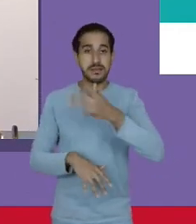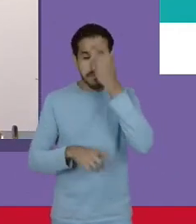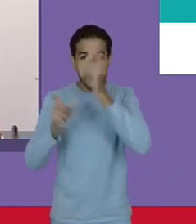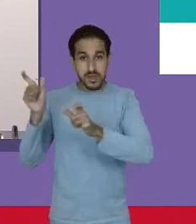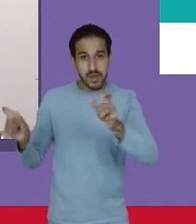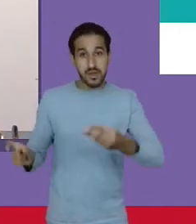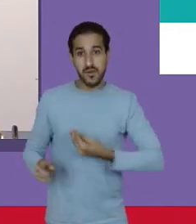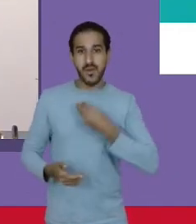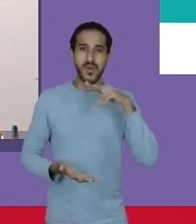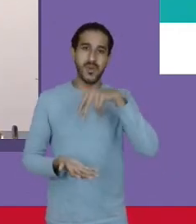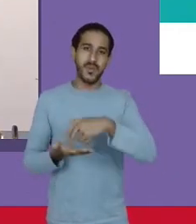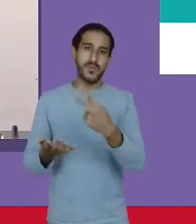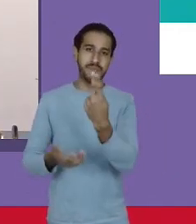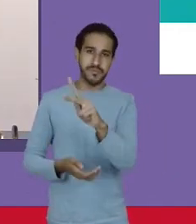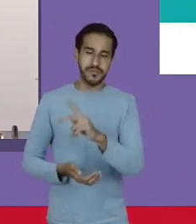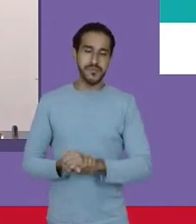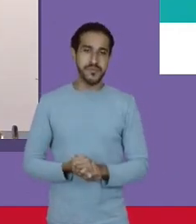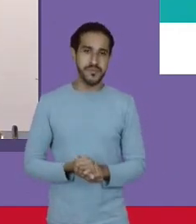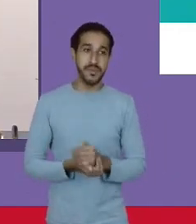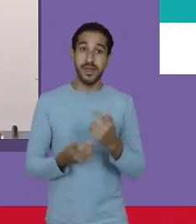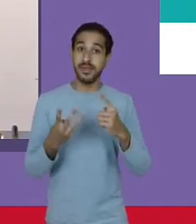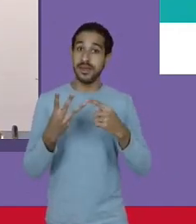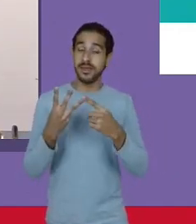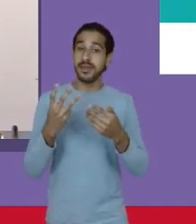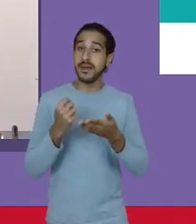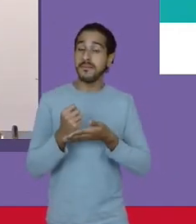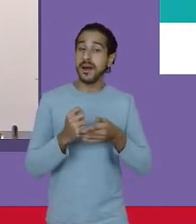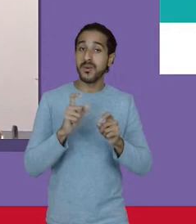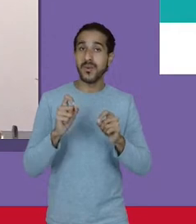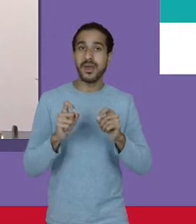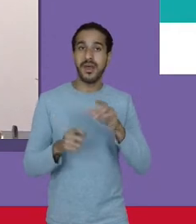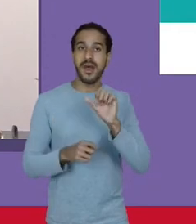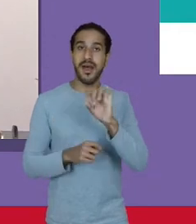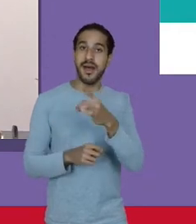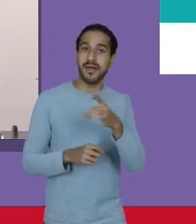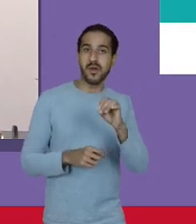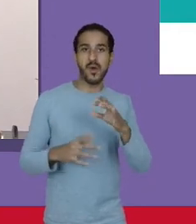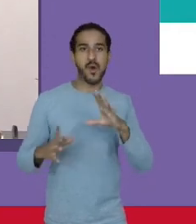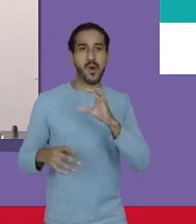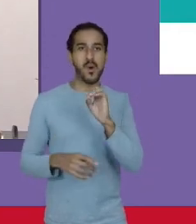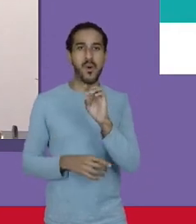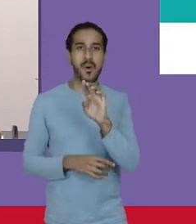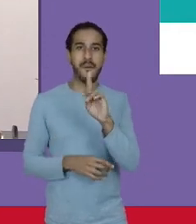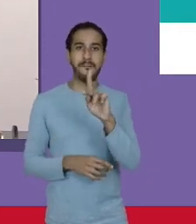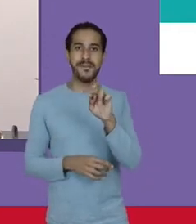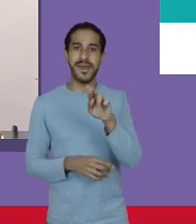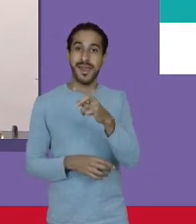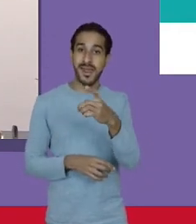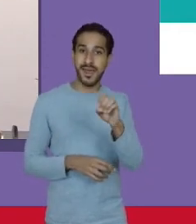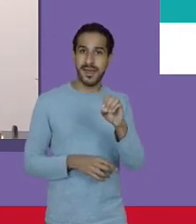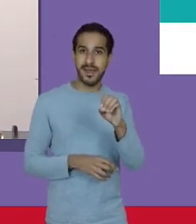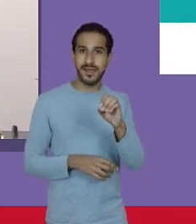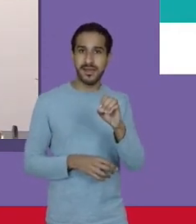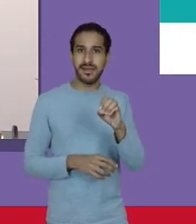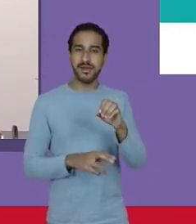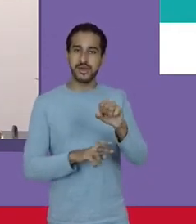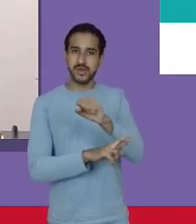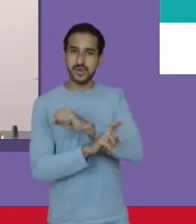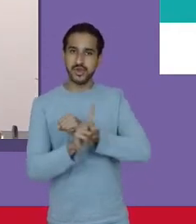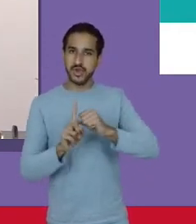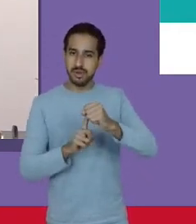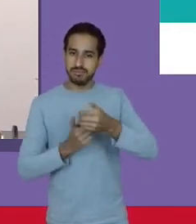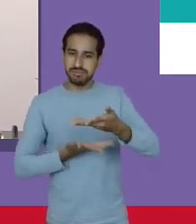pessoas estão localizadas. Um terceiro princípio é o princípio da ação cooperada, a cooperação, o